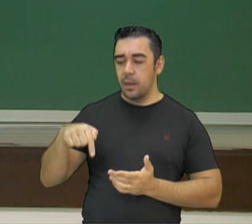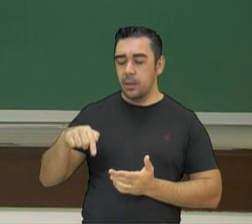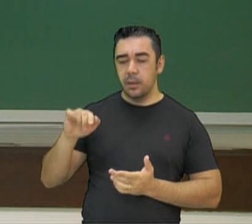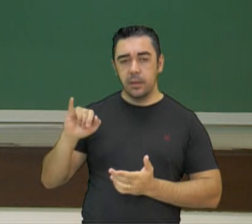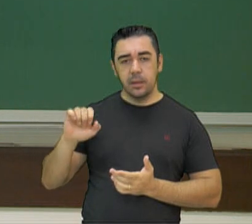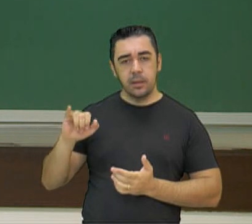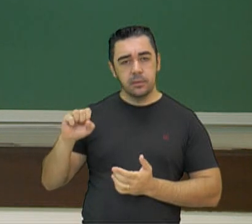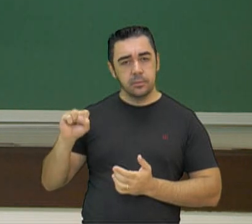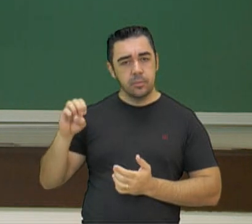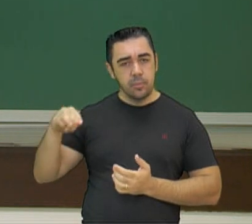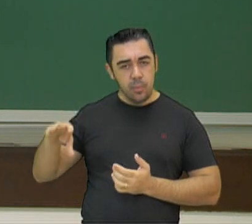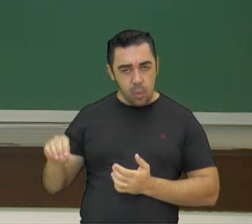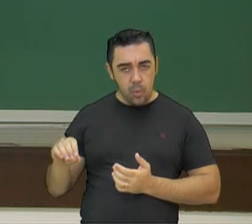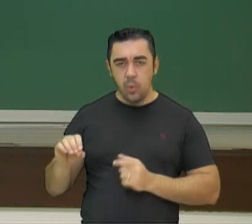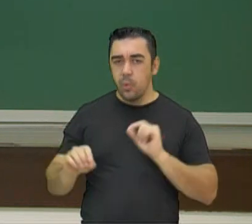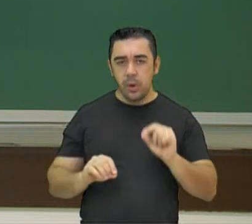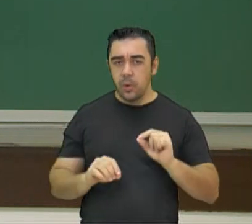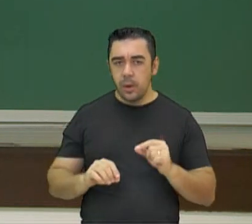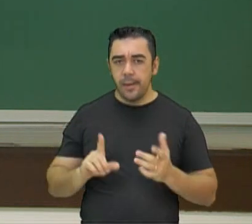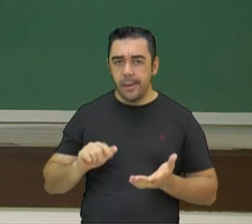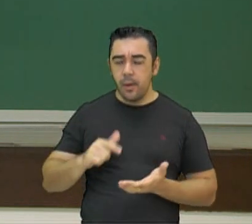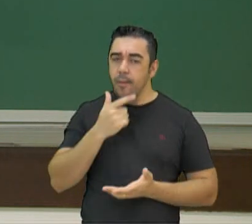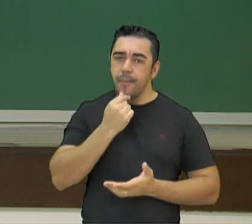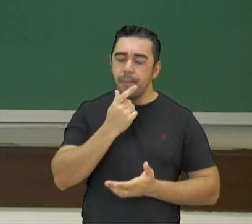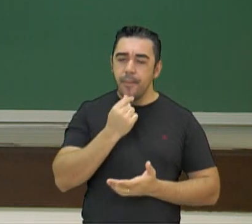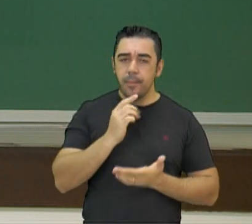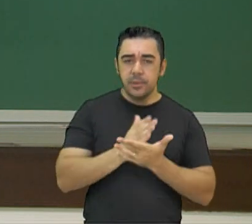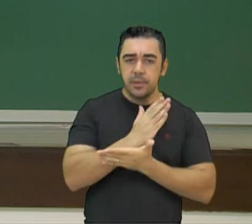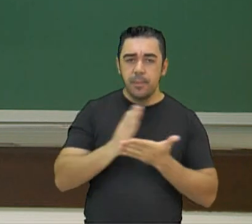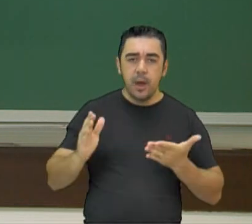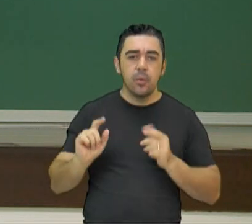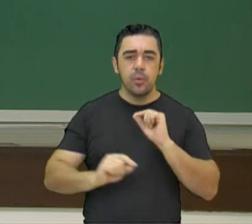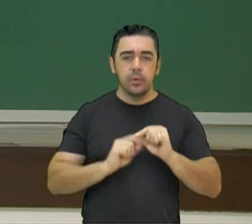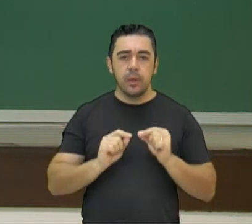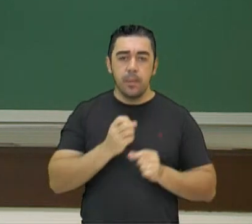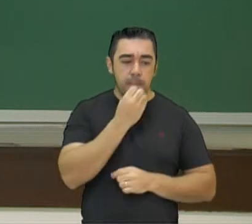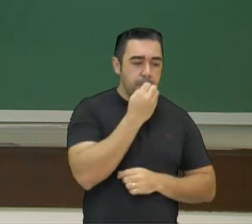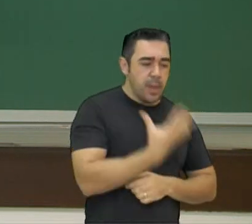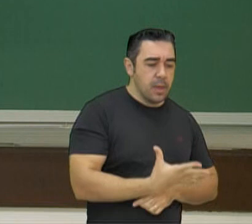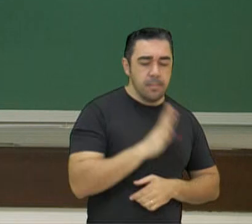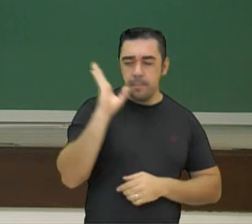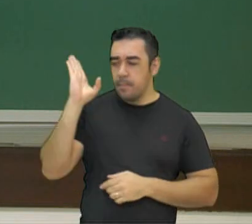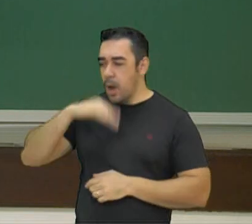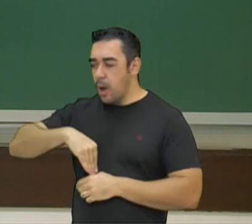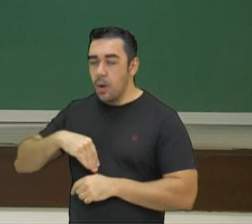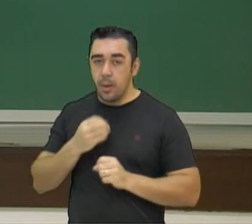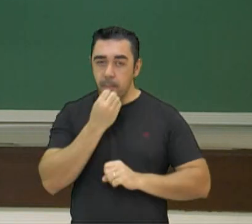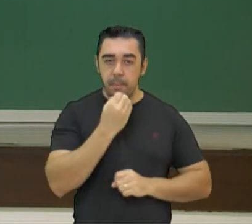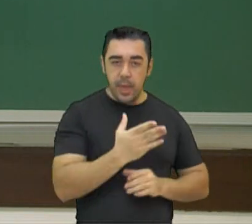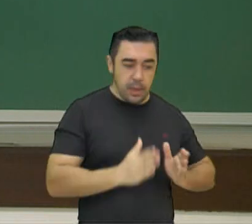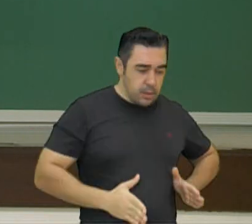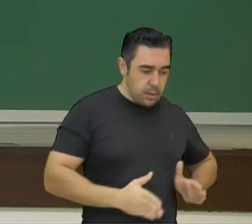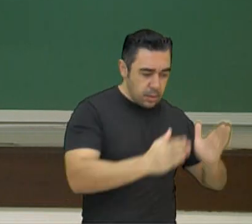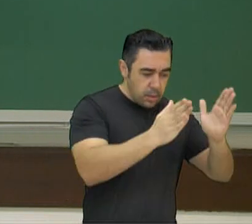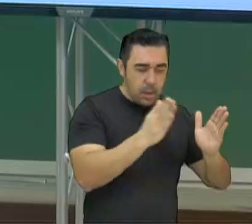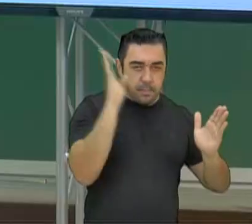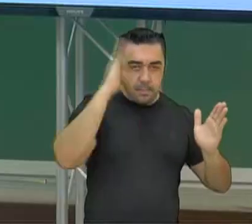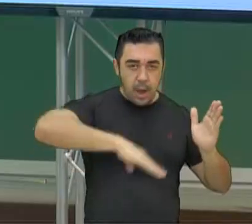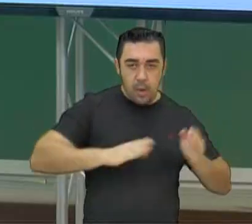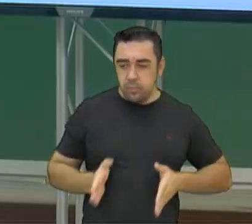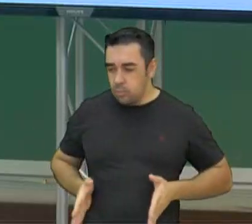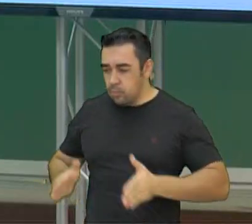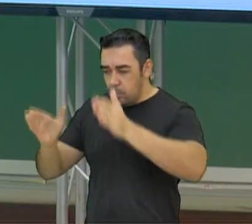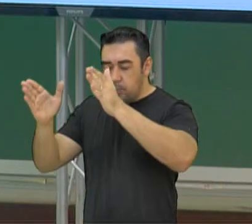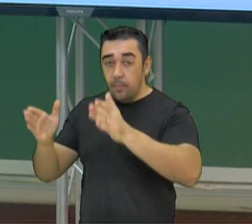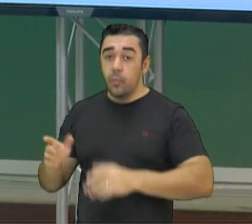esse maniqueísmo? É o maniqueu, ele separa totalmente bem e mal. Bem está de um lado, mal está de outro. Ou